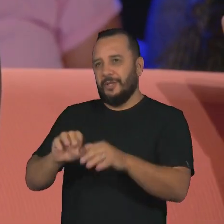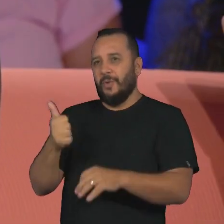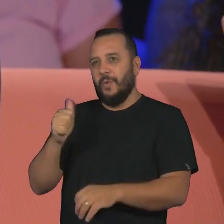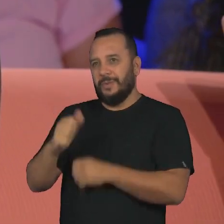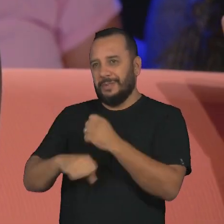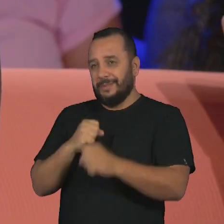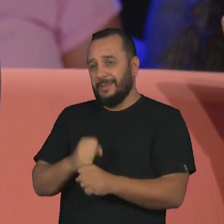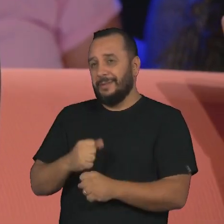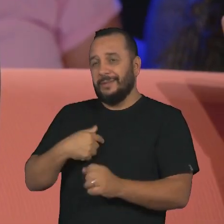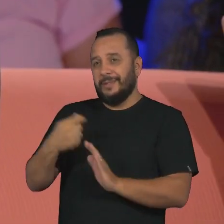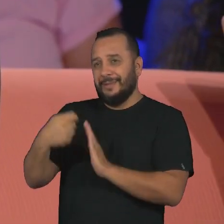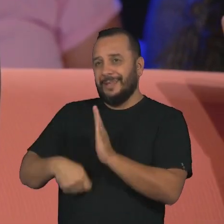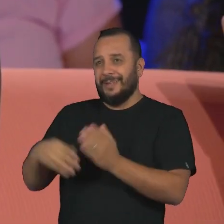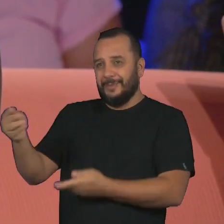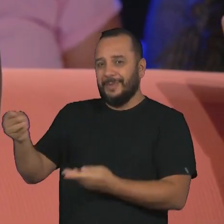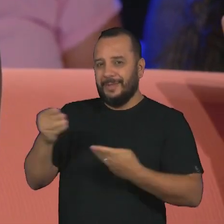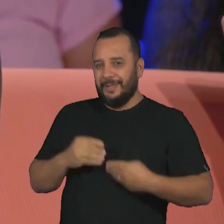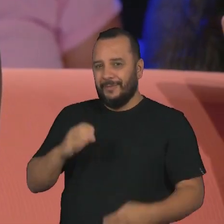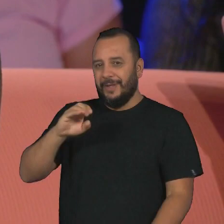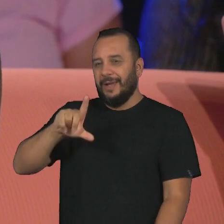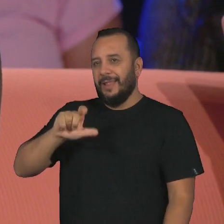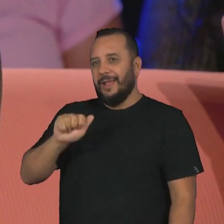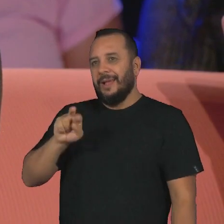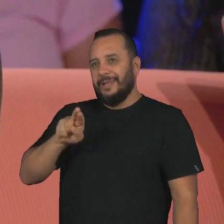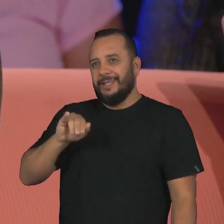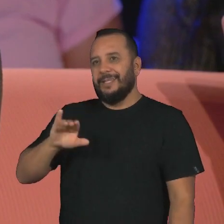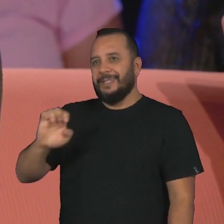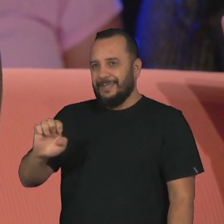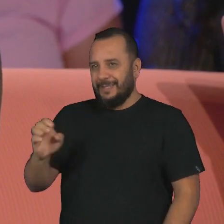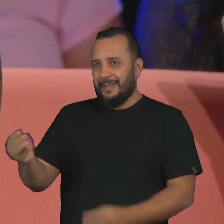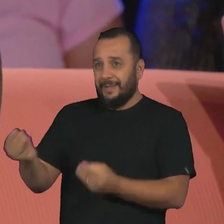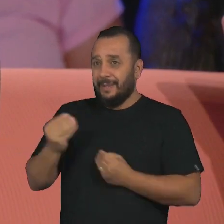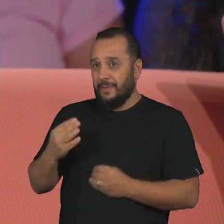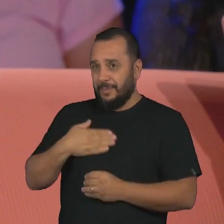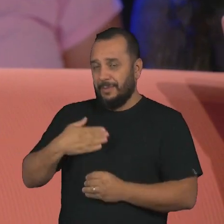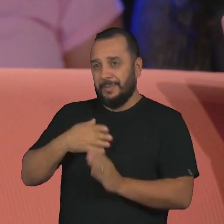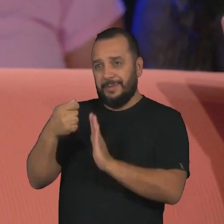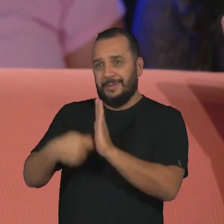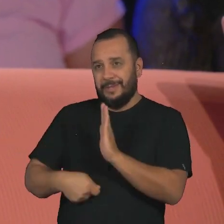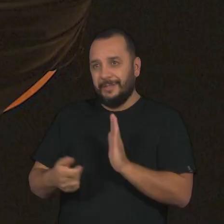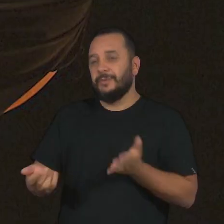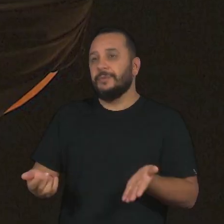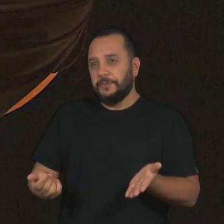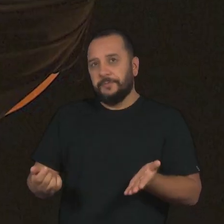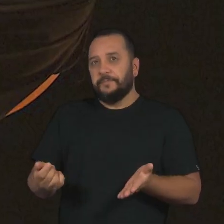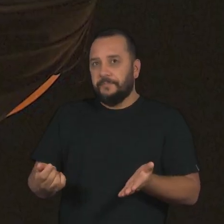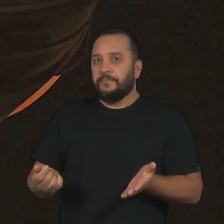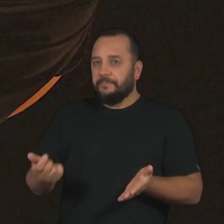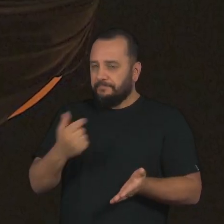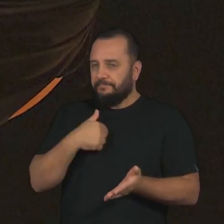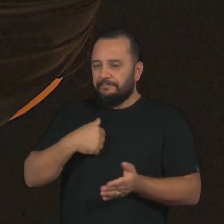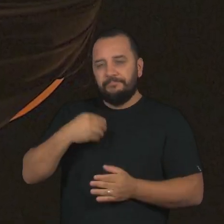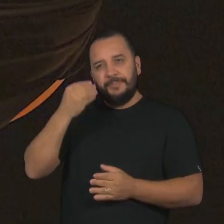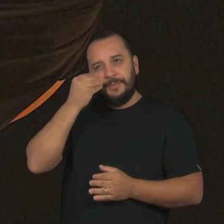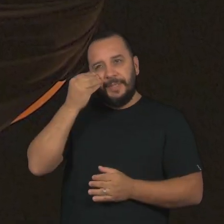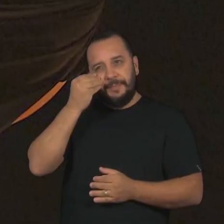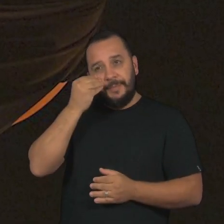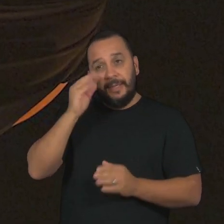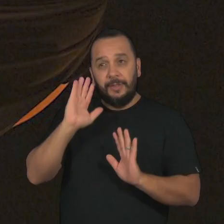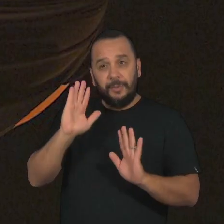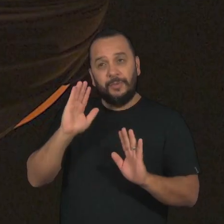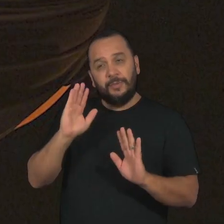esse texto foi a Clarice Nisquier. E a gente fez um experimento online